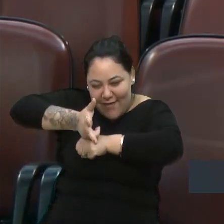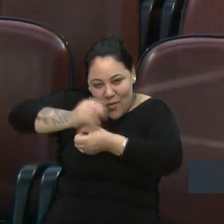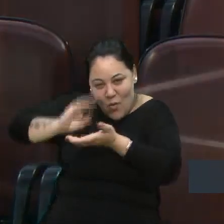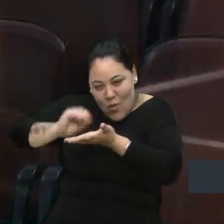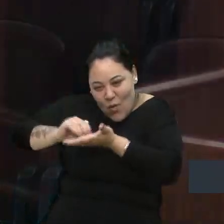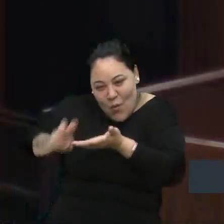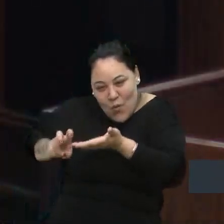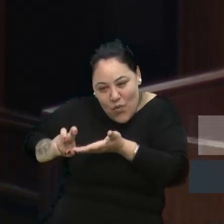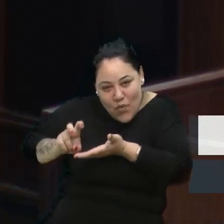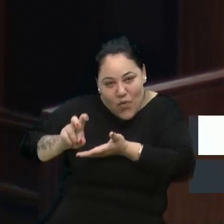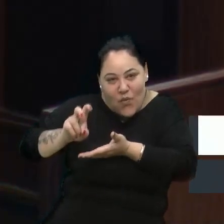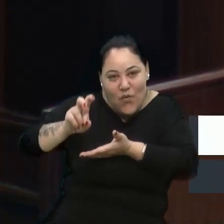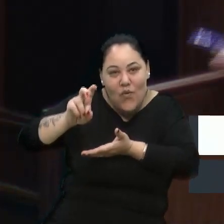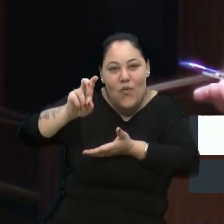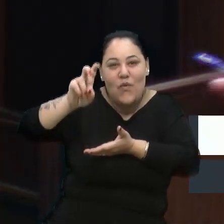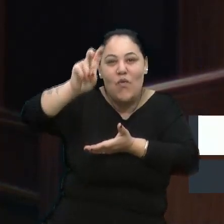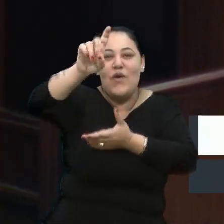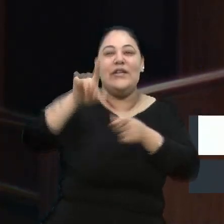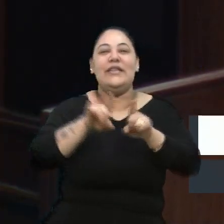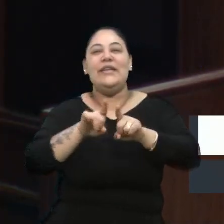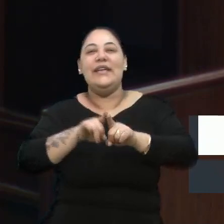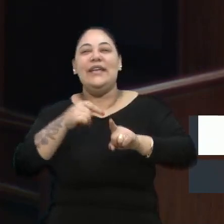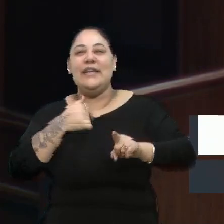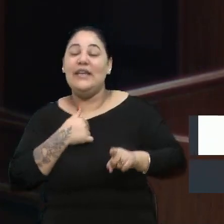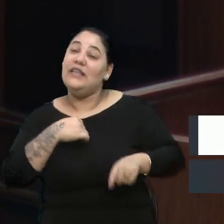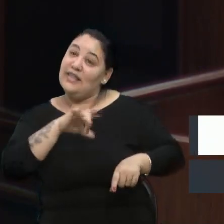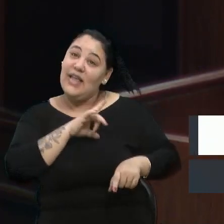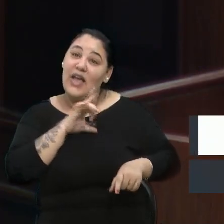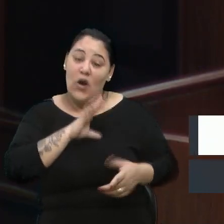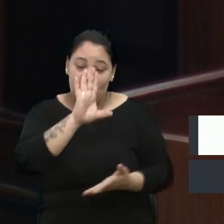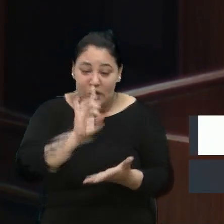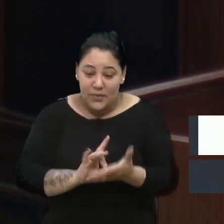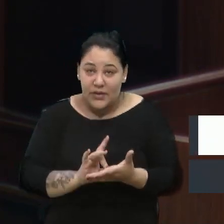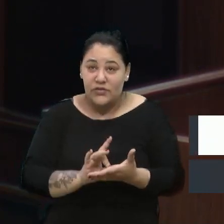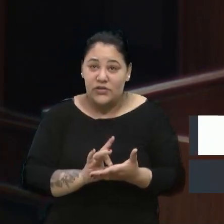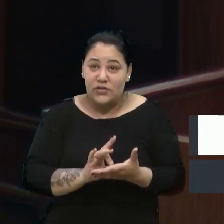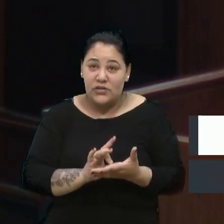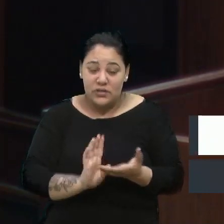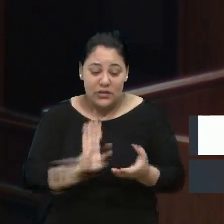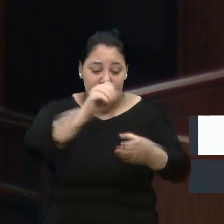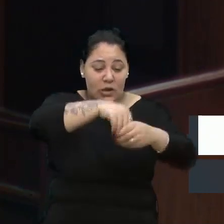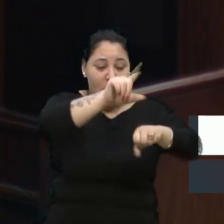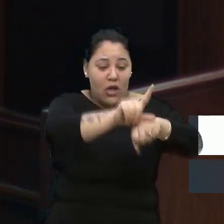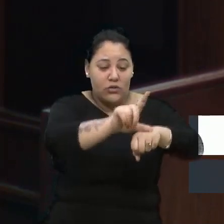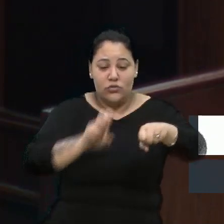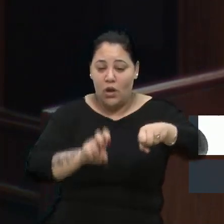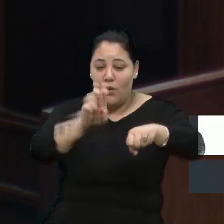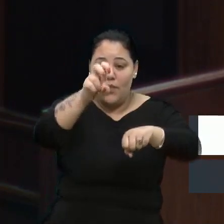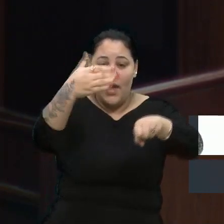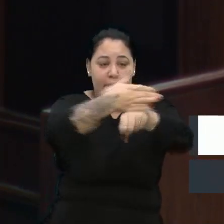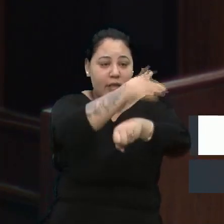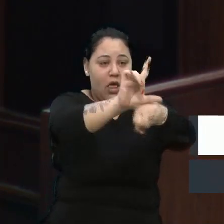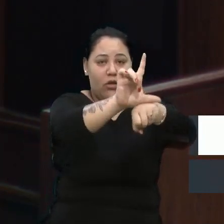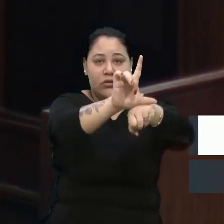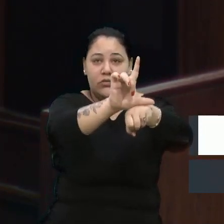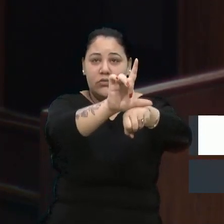histórica, e que nos colocam literalmente dentro de uma loja, né? Sobe a escada, entra numa loja. Isso é uma